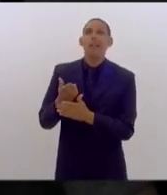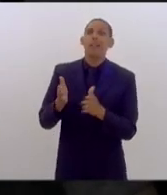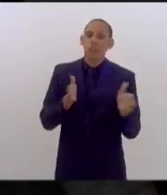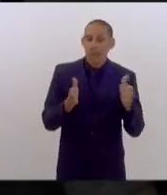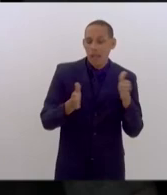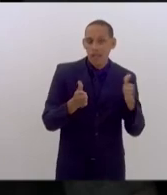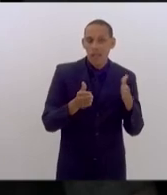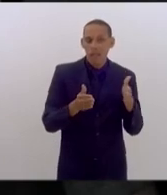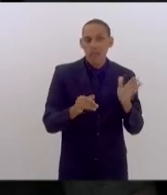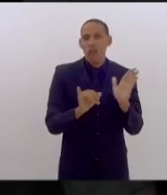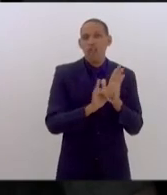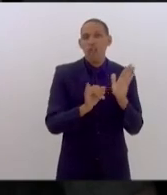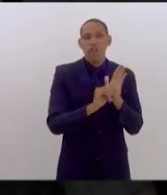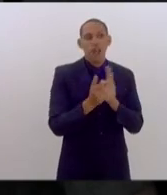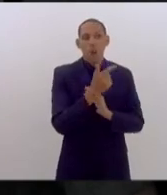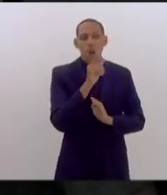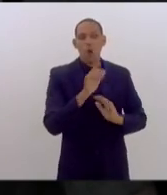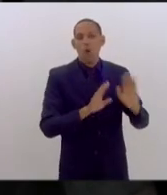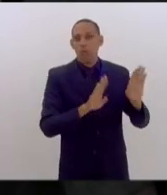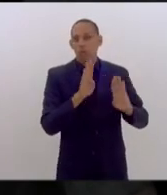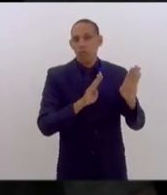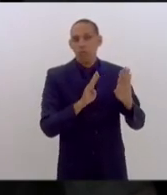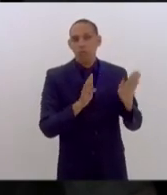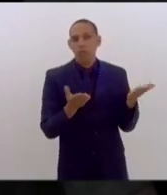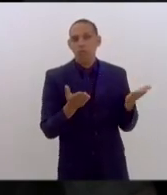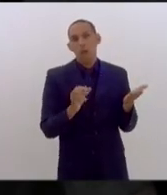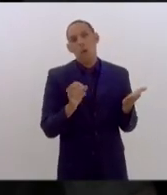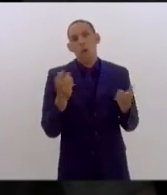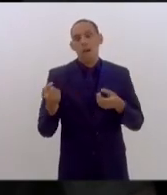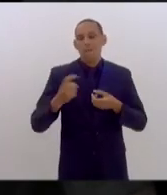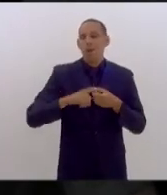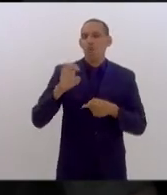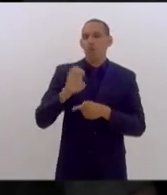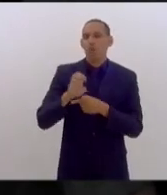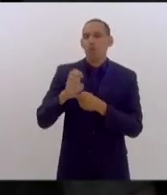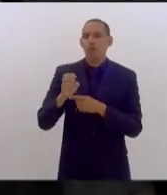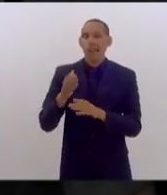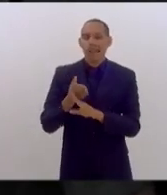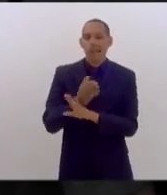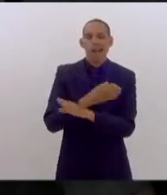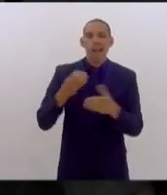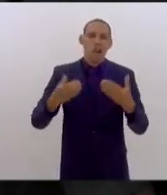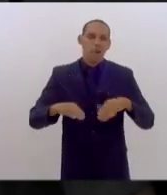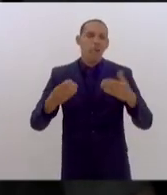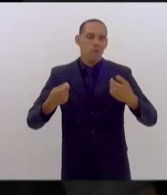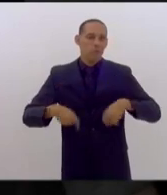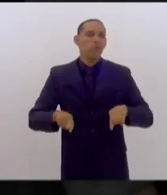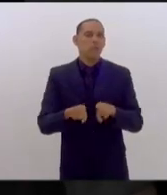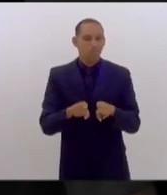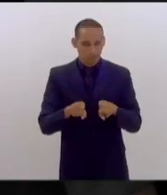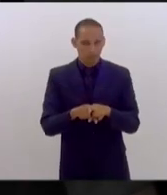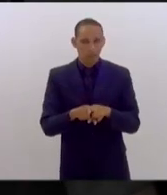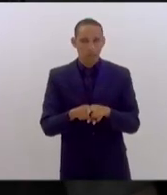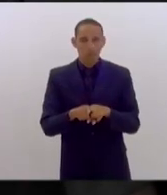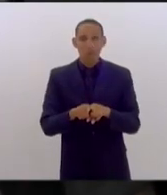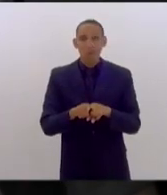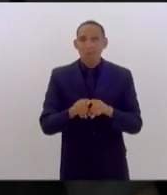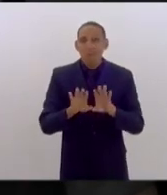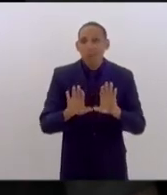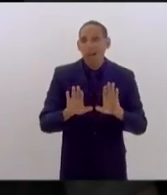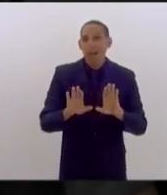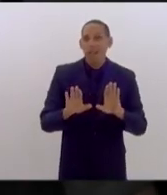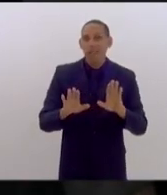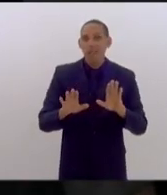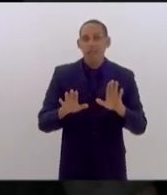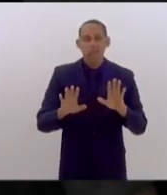edital de outra concessão Ou se quiser e estatizar tem que preparar um concurso para isso mas não vai